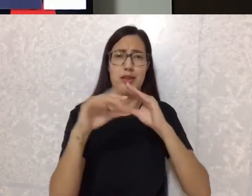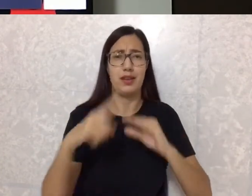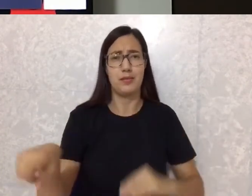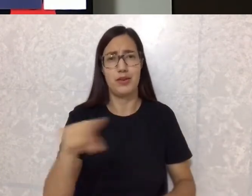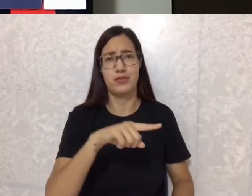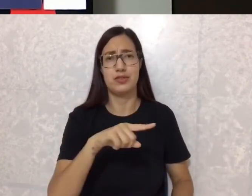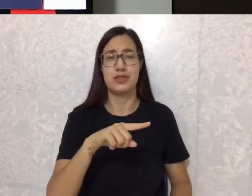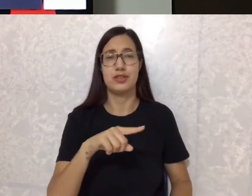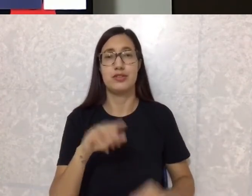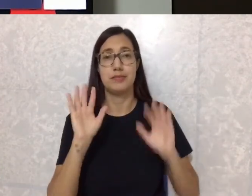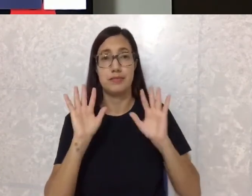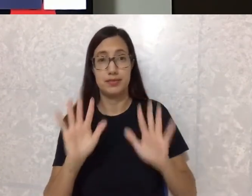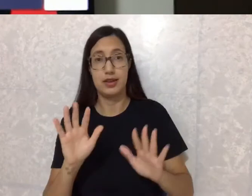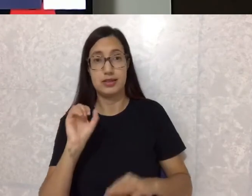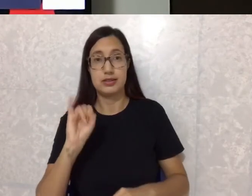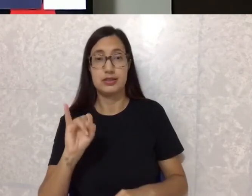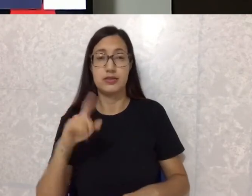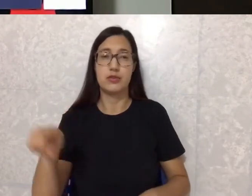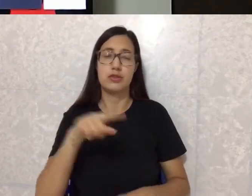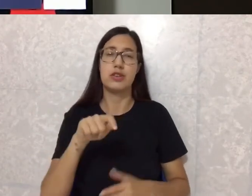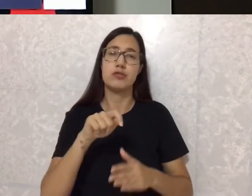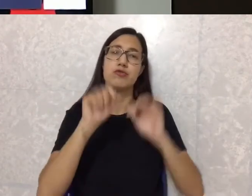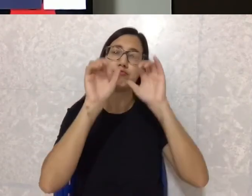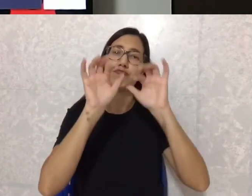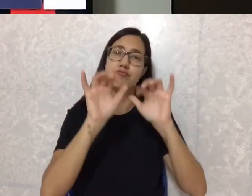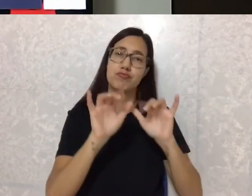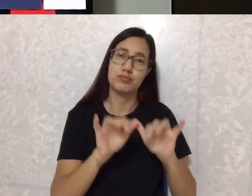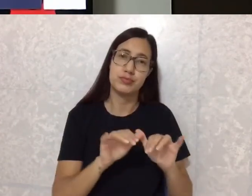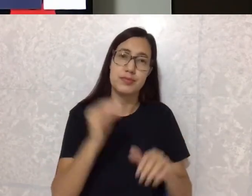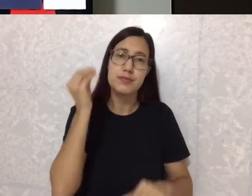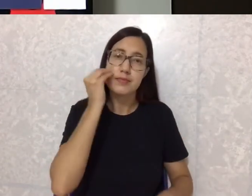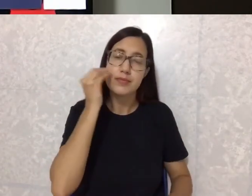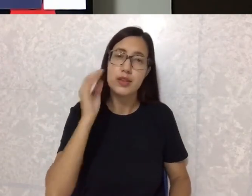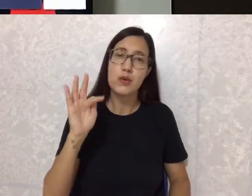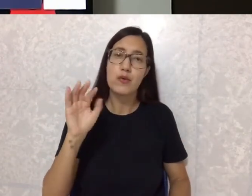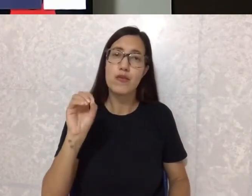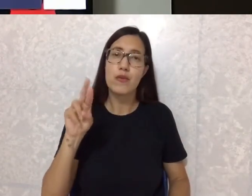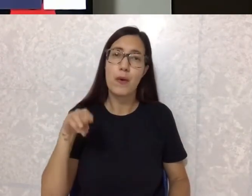vocês. Mas assim, quando vocês estiverem escrevendo, tentando formatar alguma coisa,